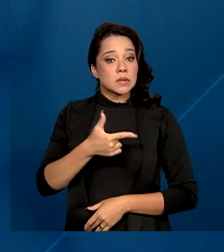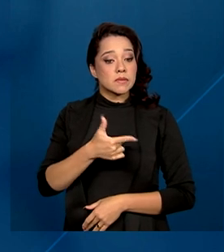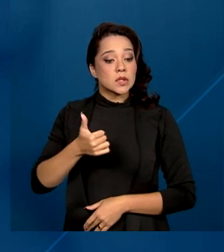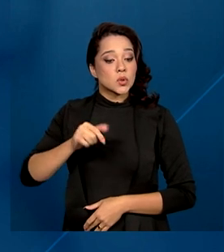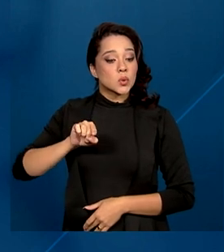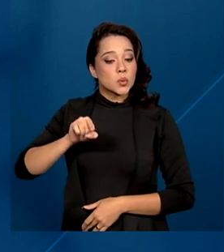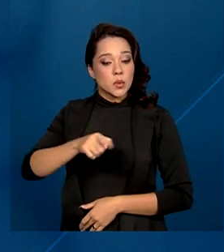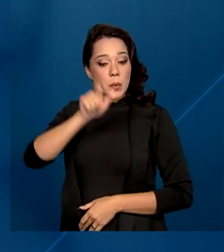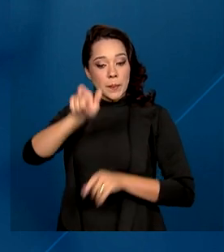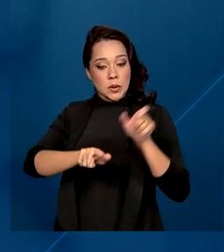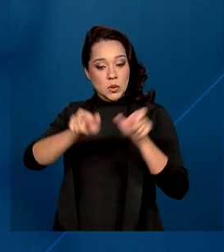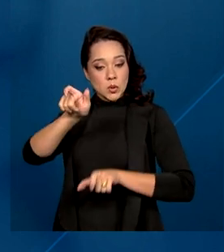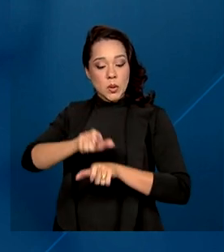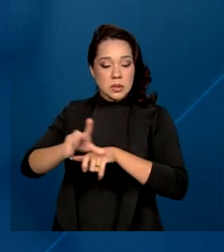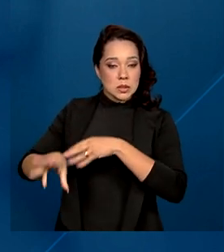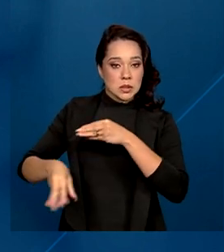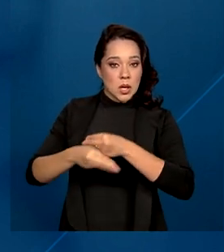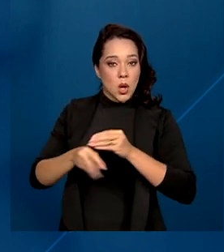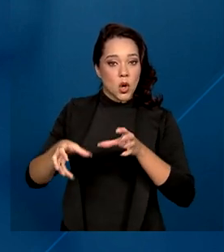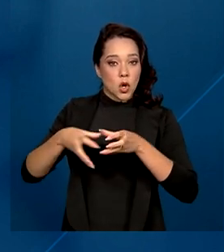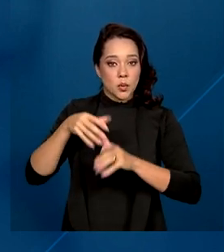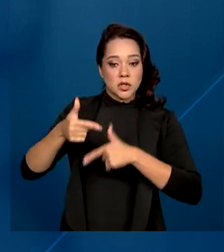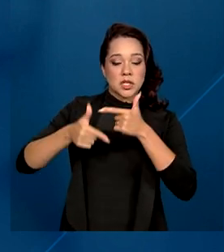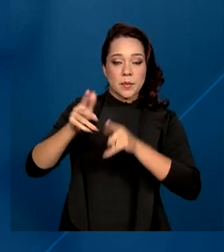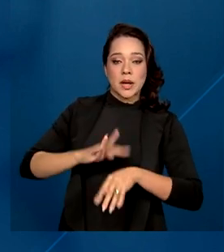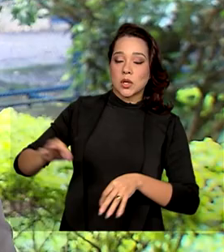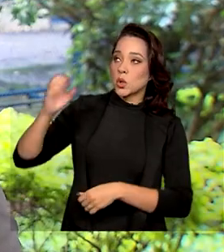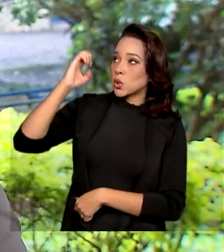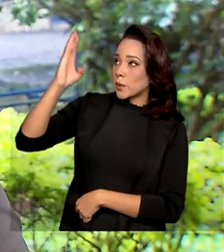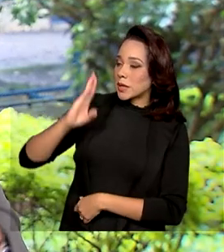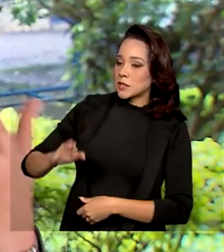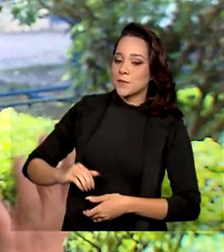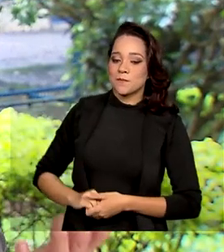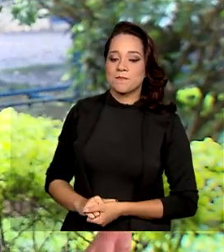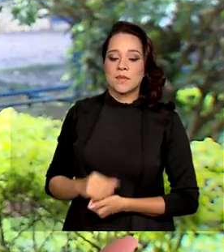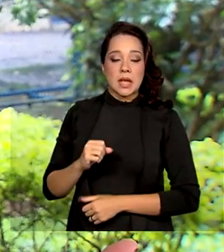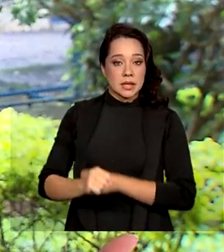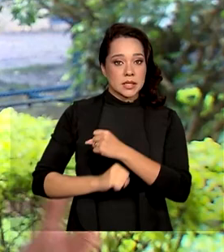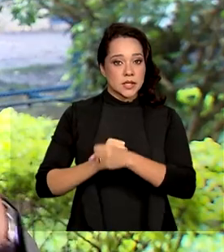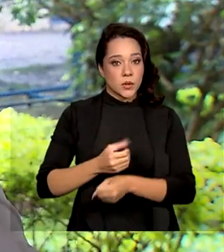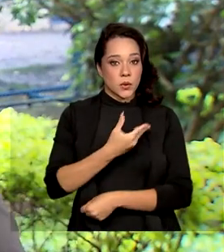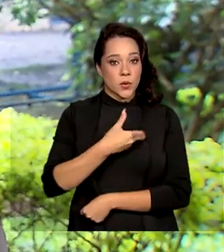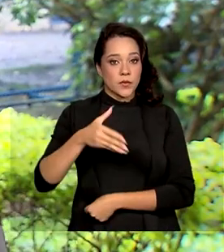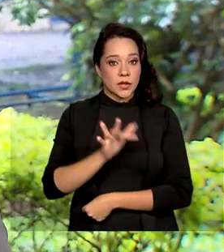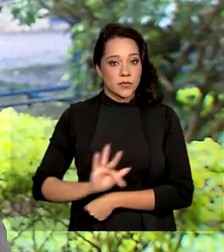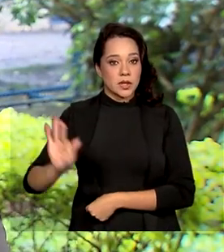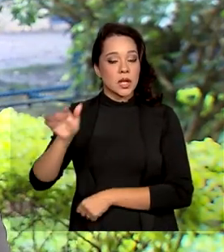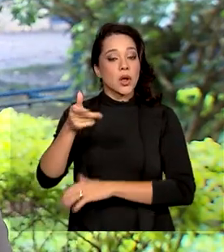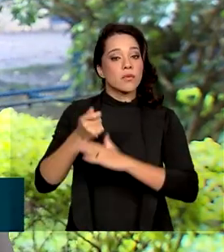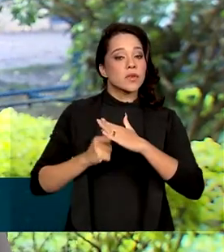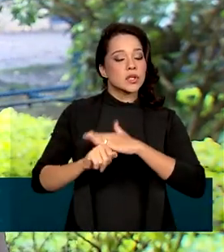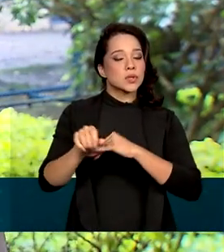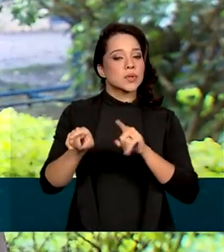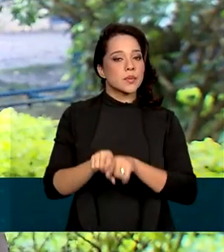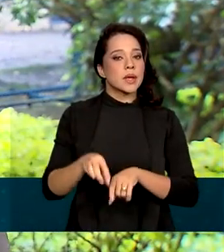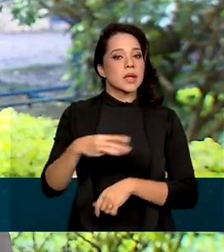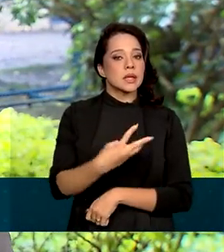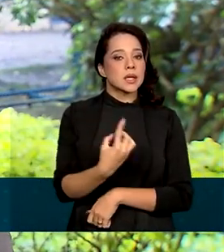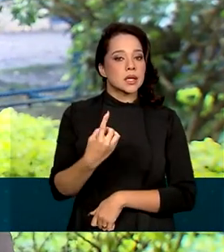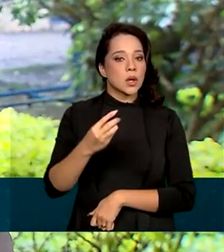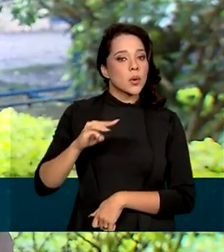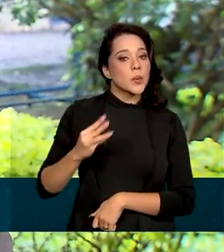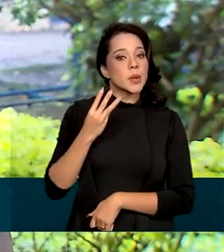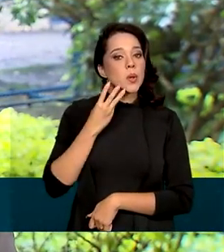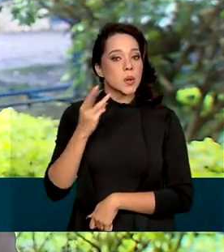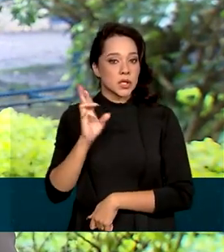mil agentes integraram a força-tarefa em todo o país. Neste ano, o governo federal também investiu cerca de 31 milhões